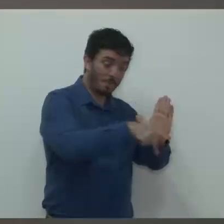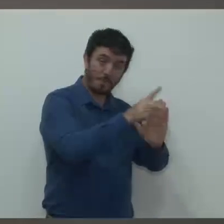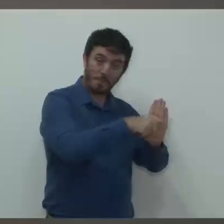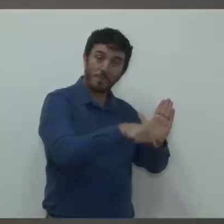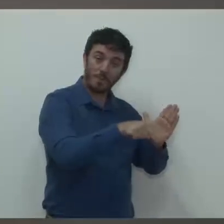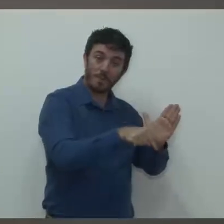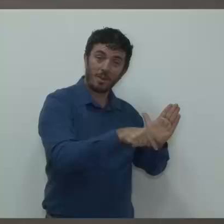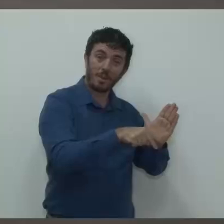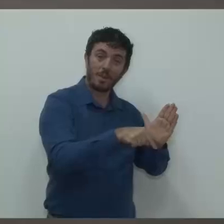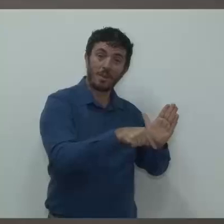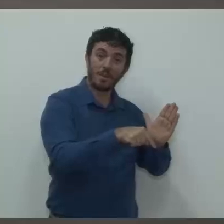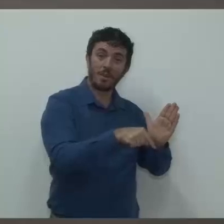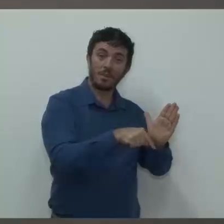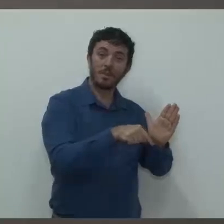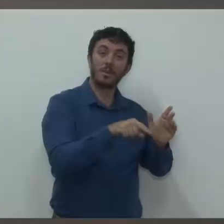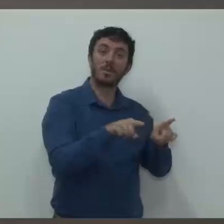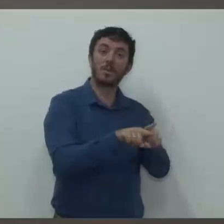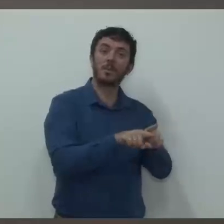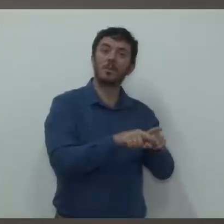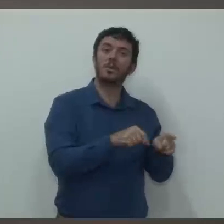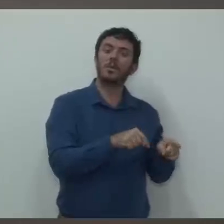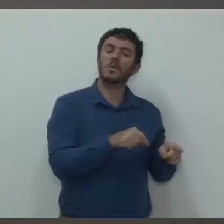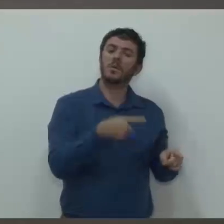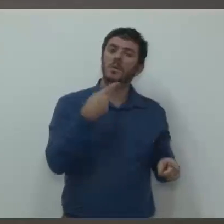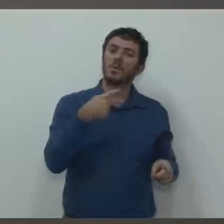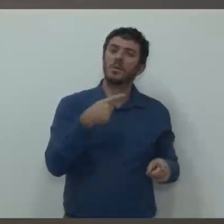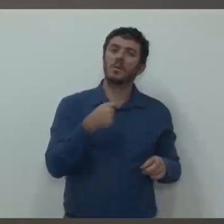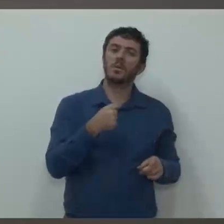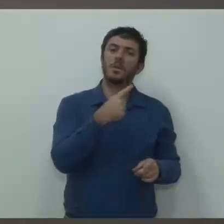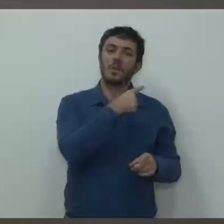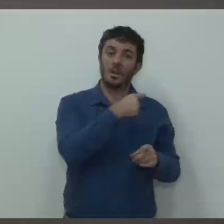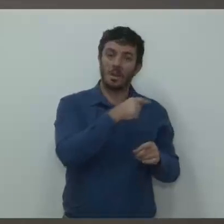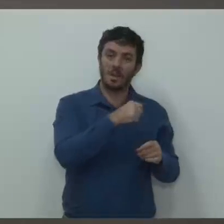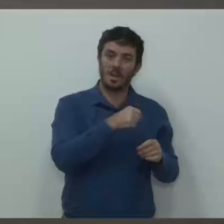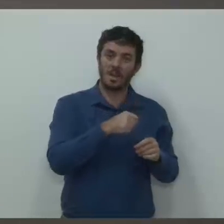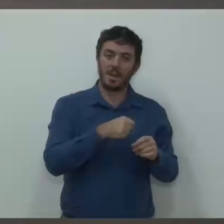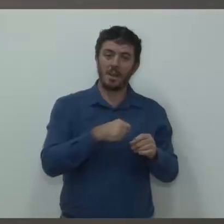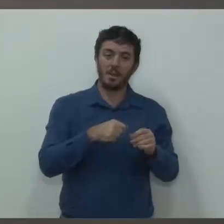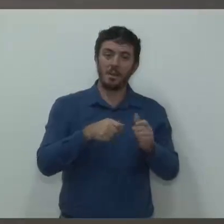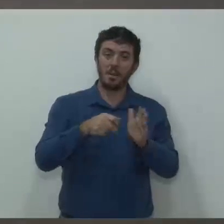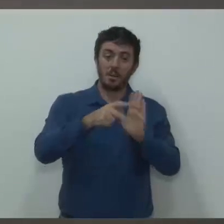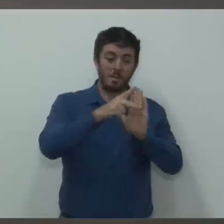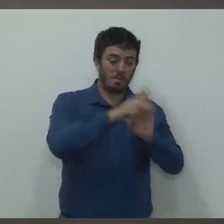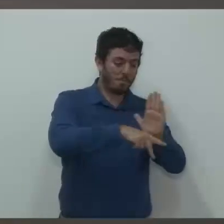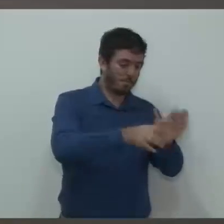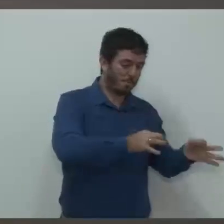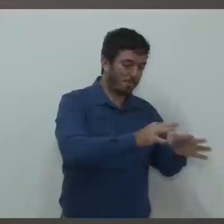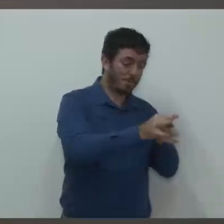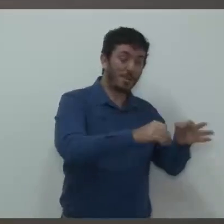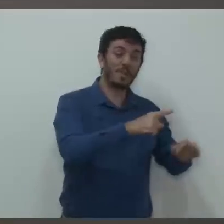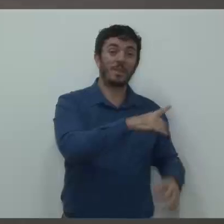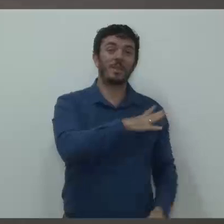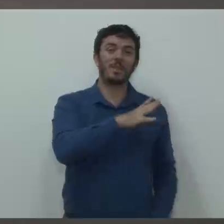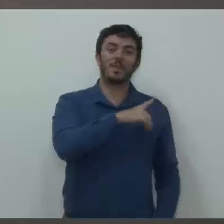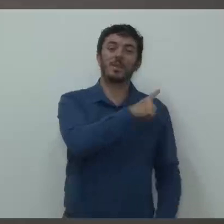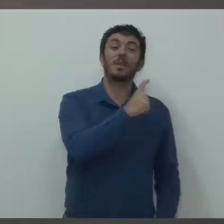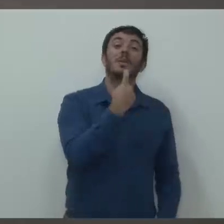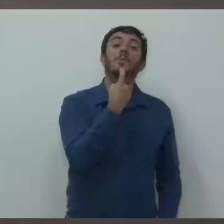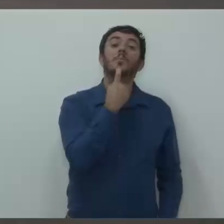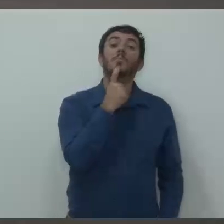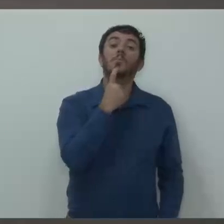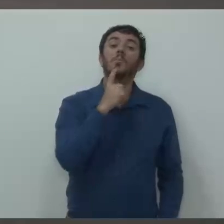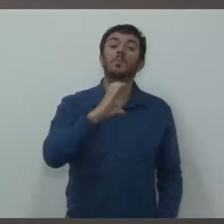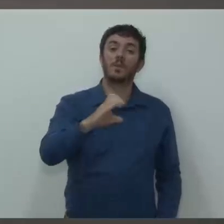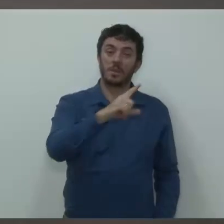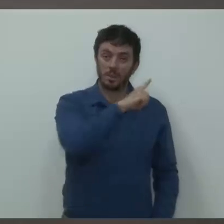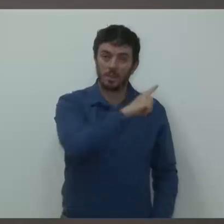Planejamento da região metropolitana de Campinas. O PDPV, né, que é o próprio Plano Diretor Participativo, abrange a totalidade, os